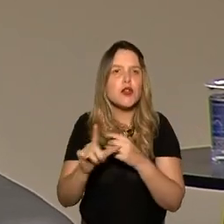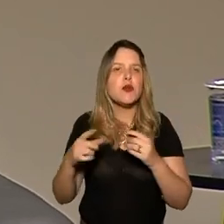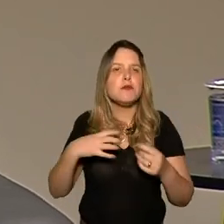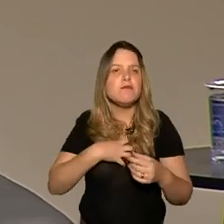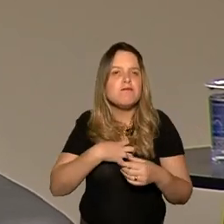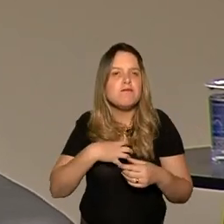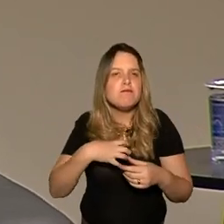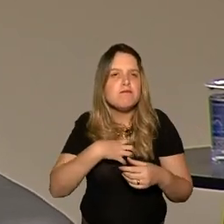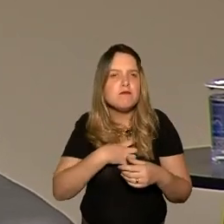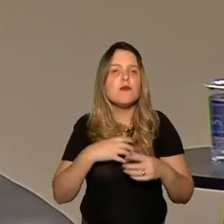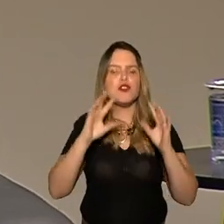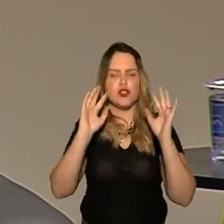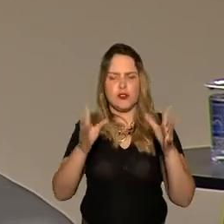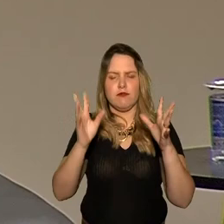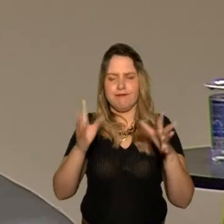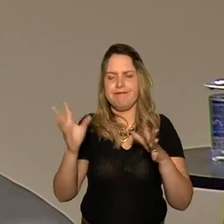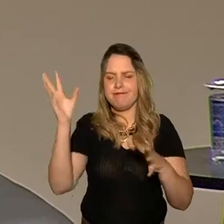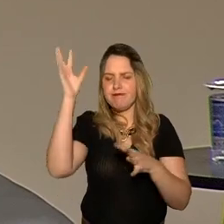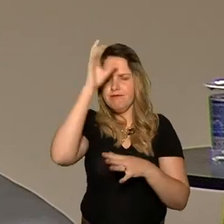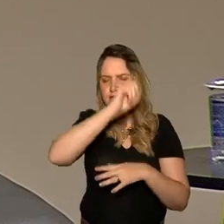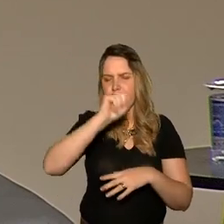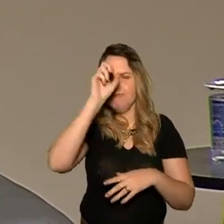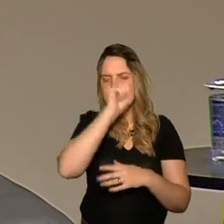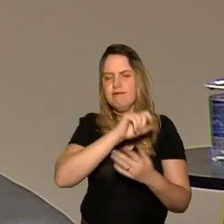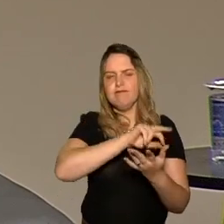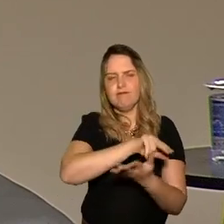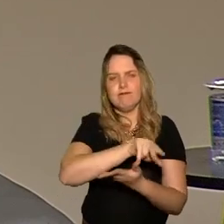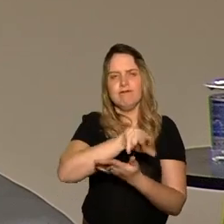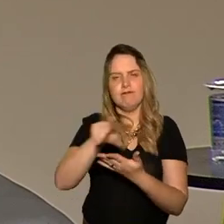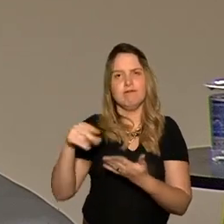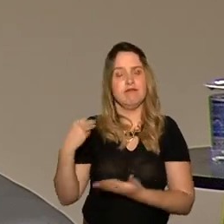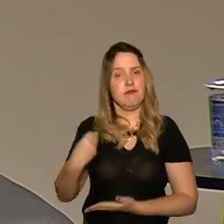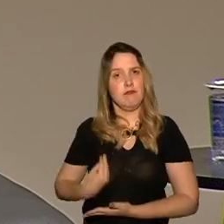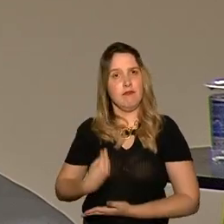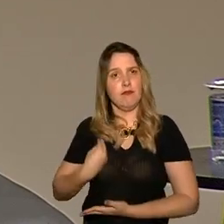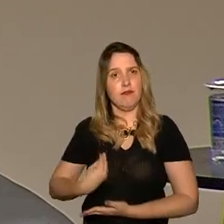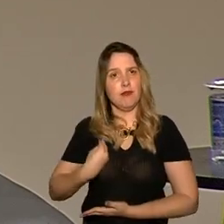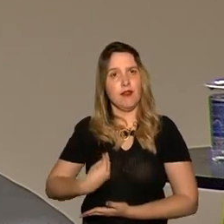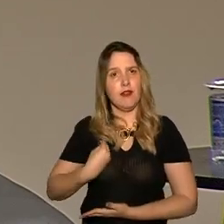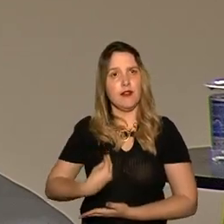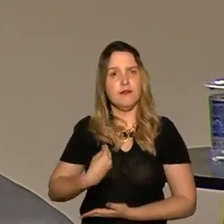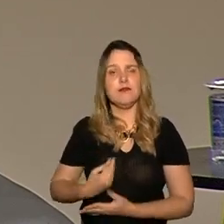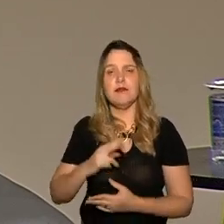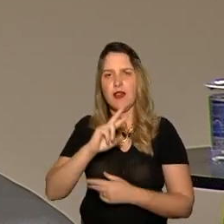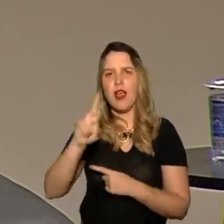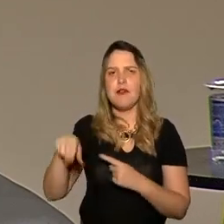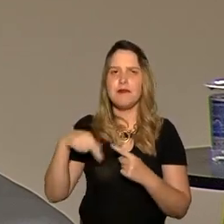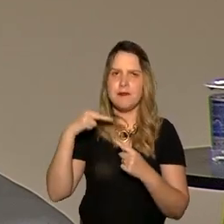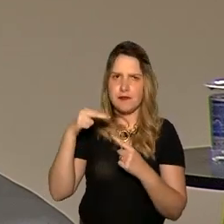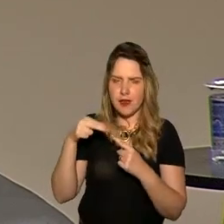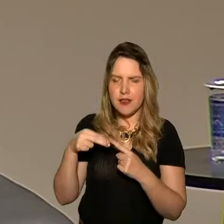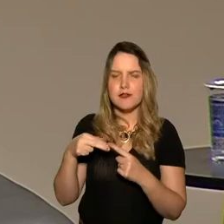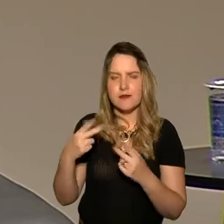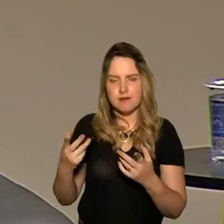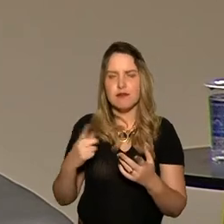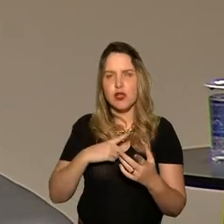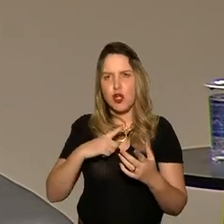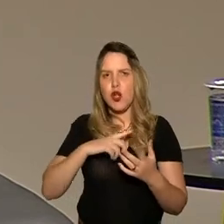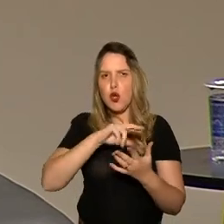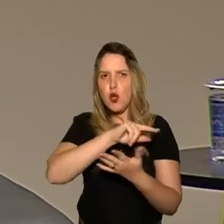outro sentido né que já prevê uma regularidade na presença essa presença inclusive é pré-requisito para que você possa